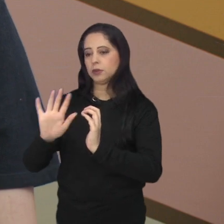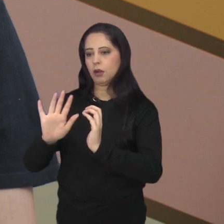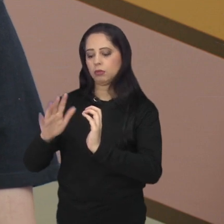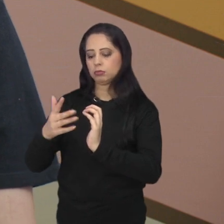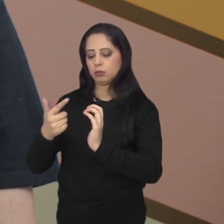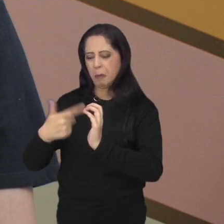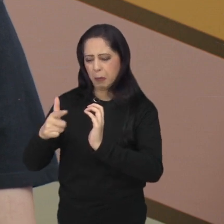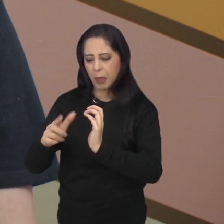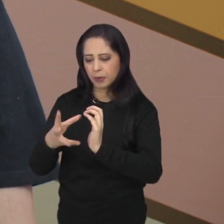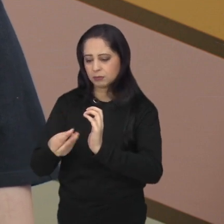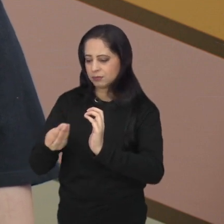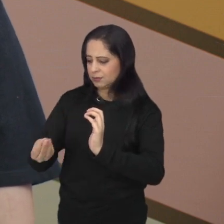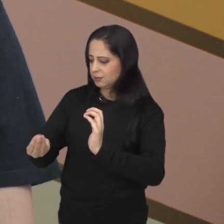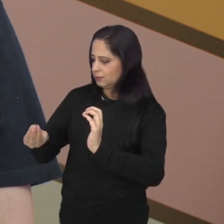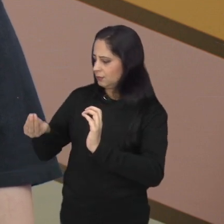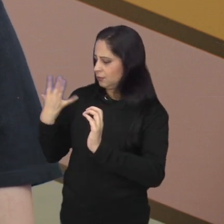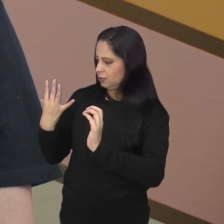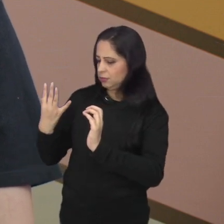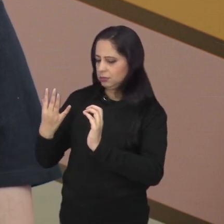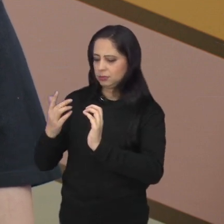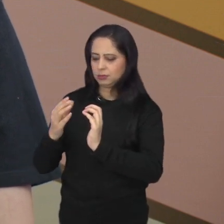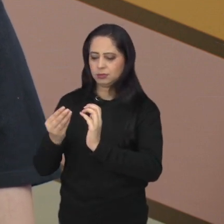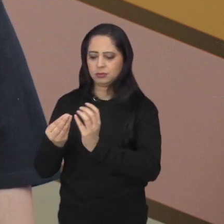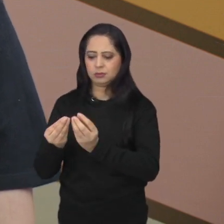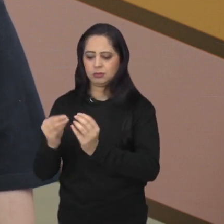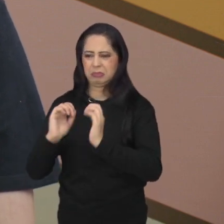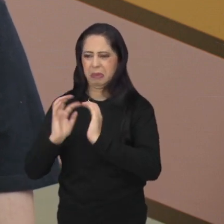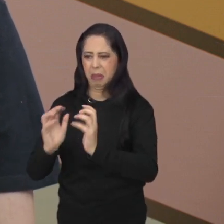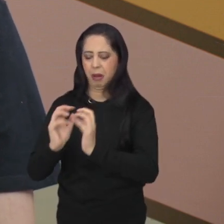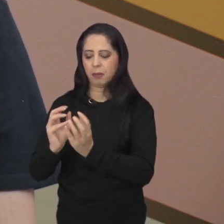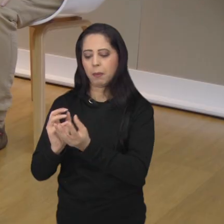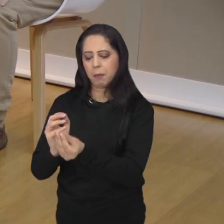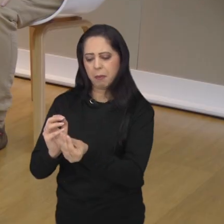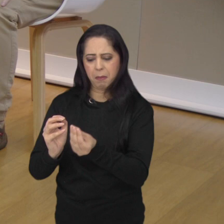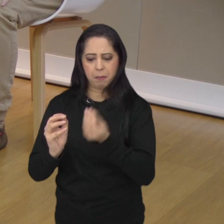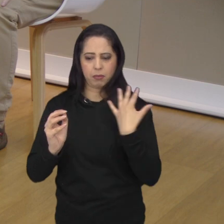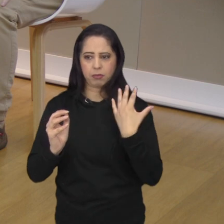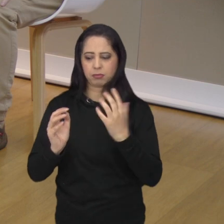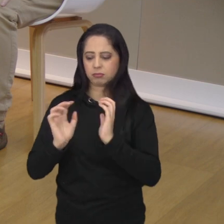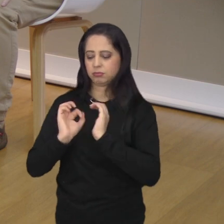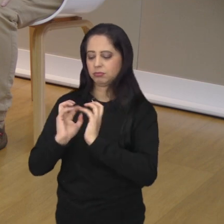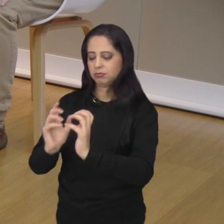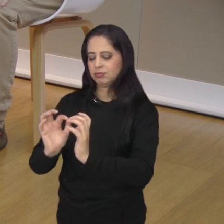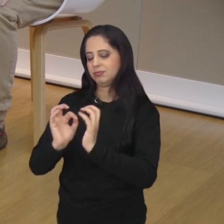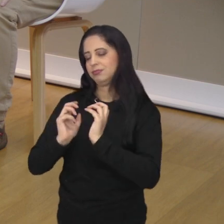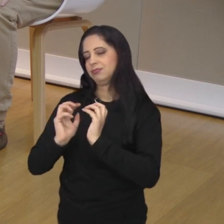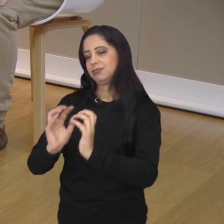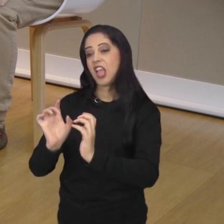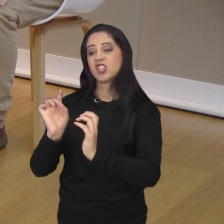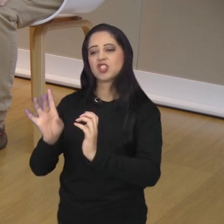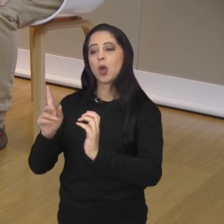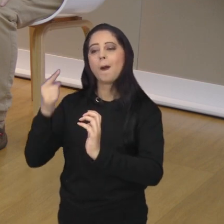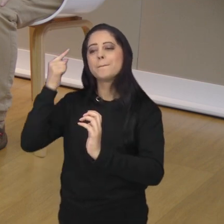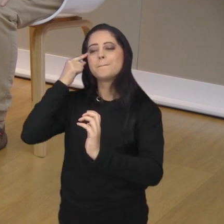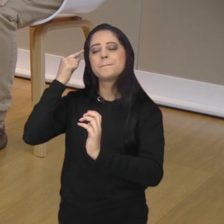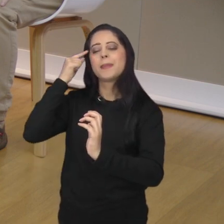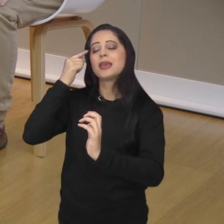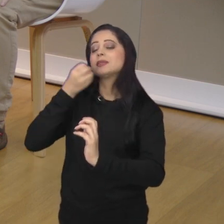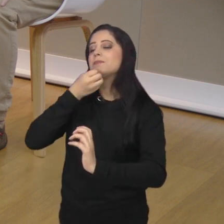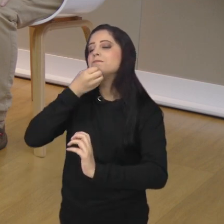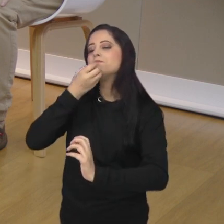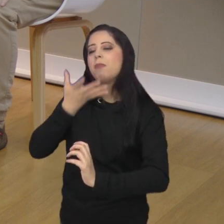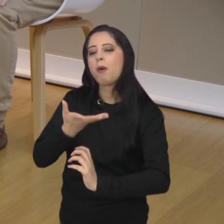em direção a um silêncio, uma quietude mais profundas. E para isso a gente pode